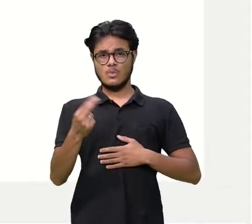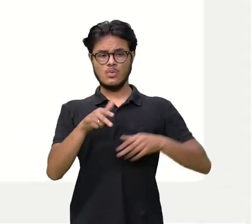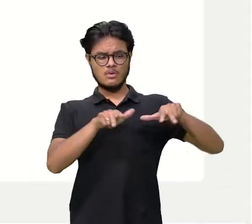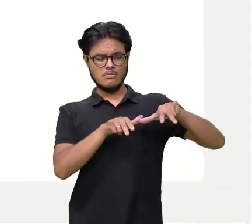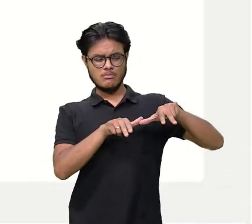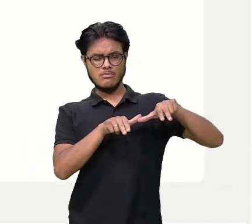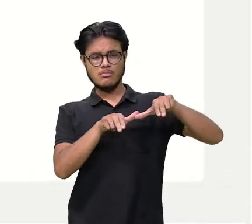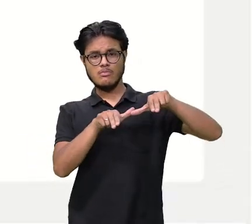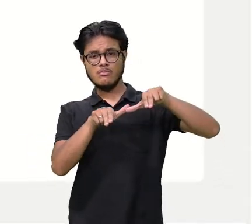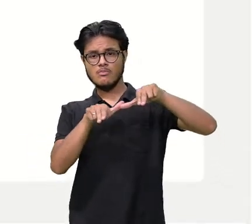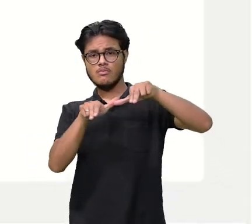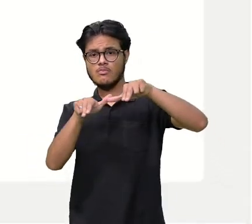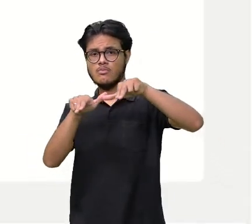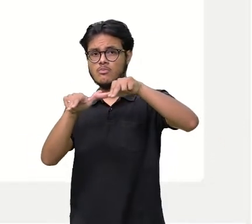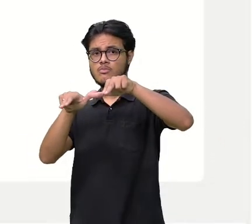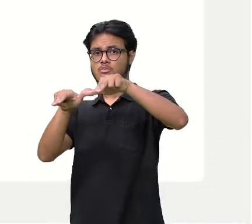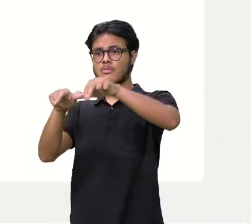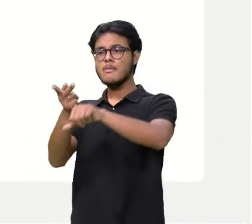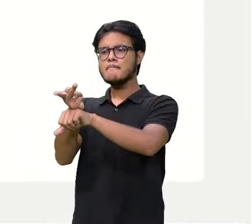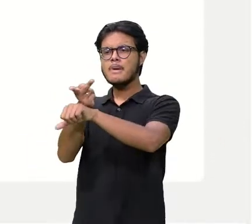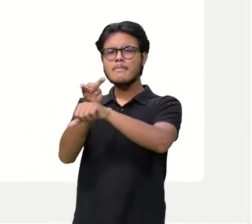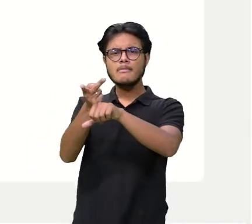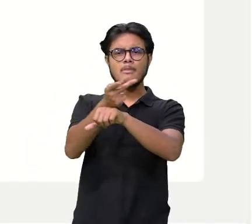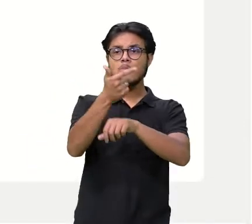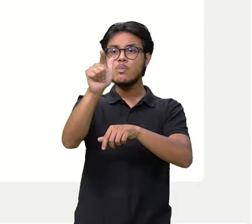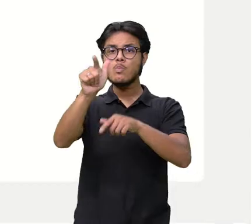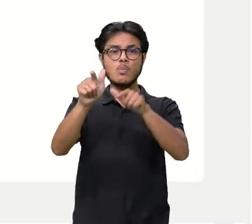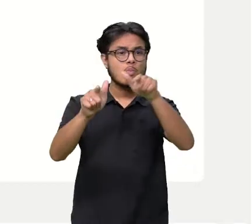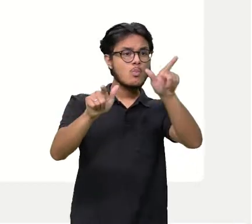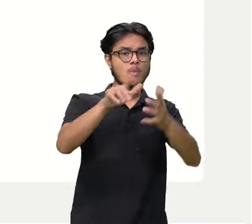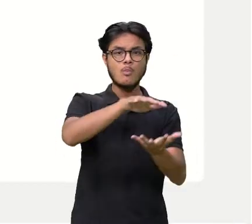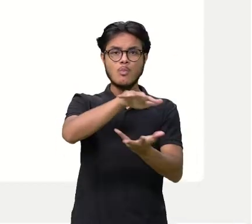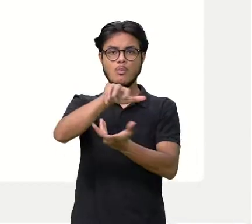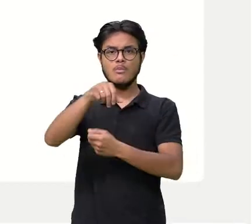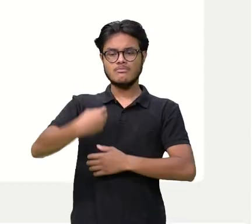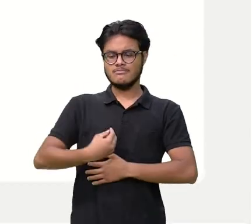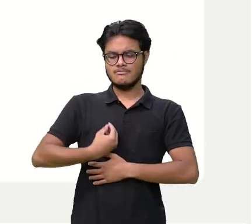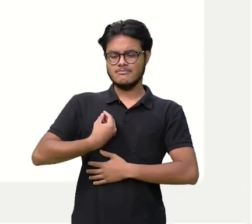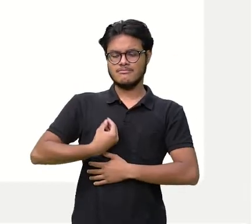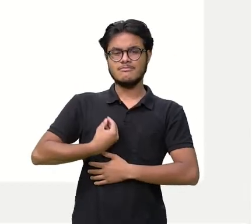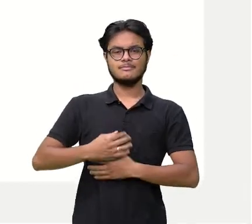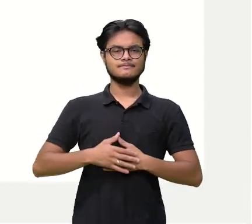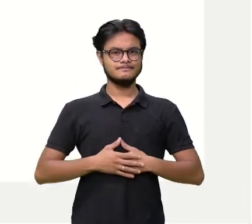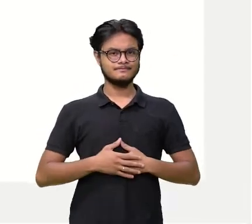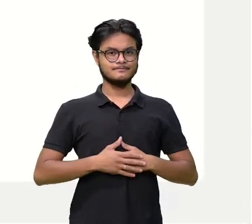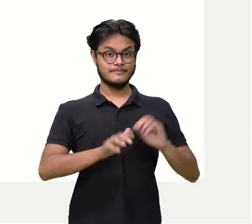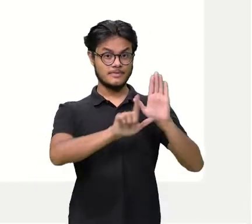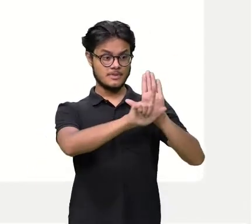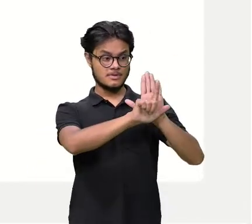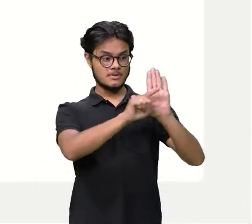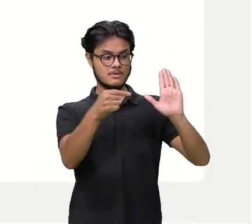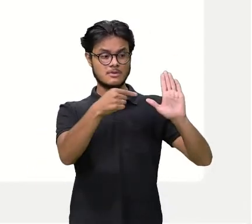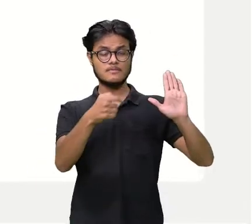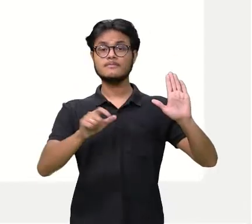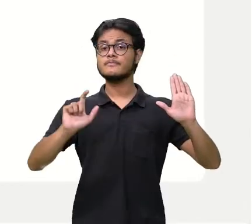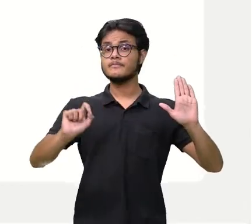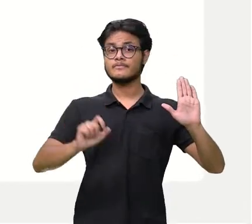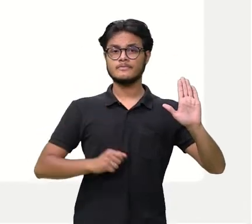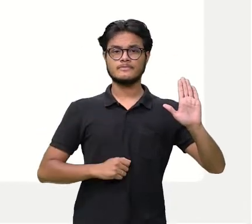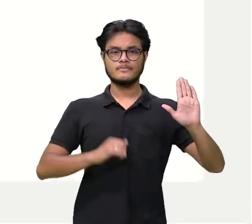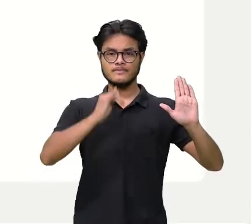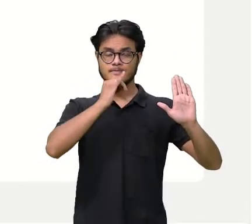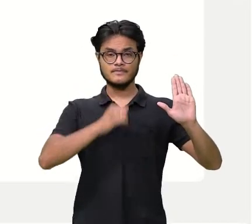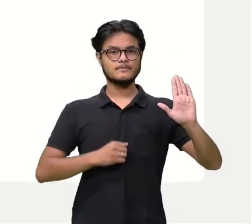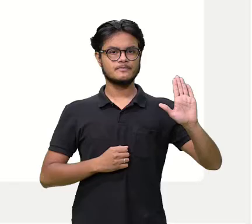por planetas extrasolares. A primeira lei de Kepler é chamada Lei das Órbitas. Diz o